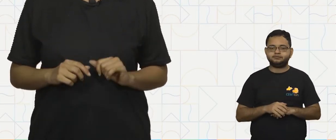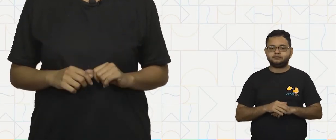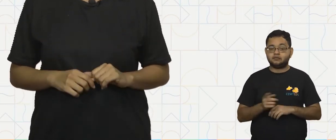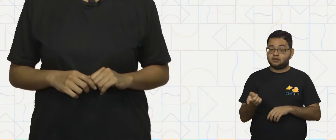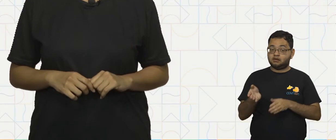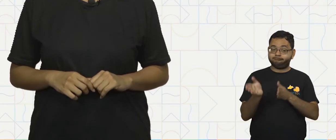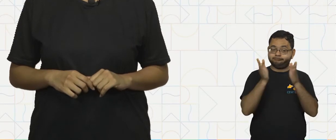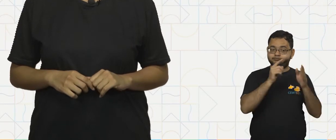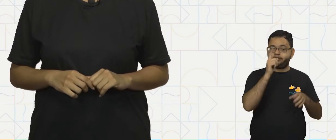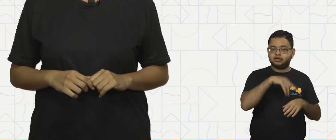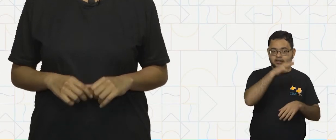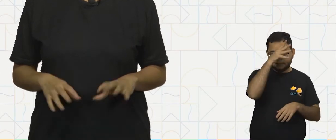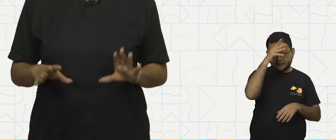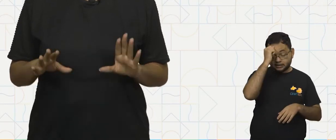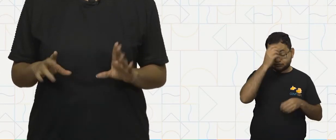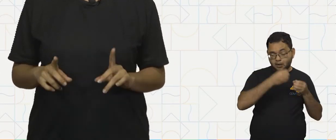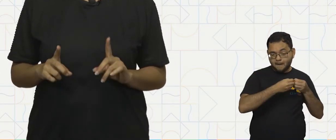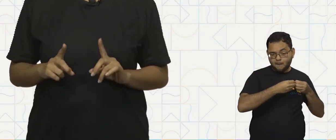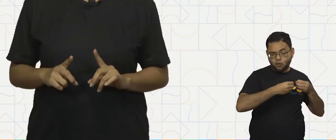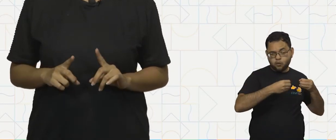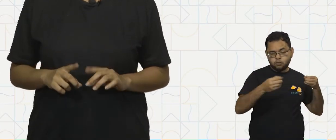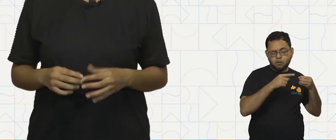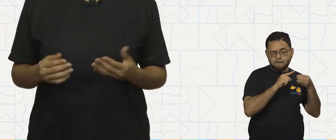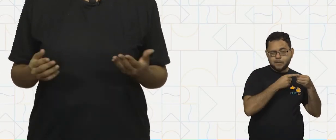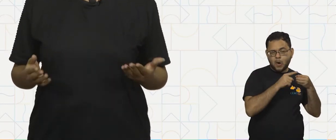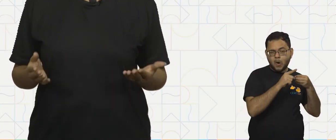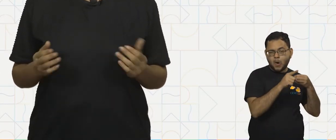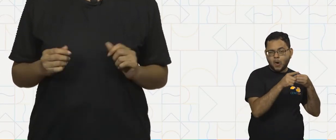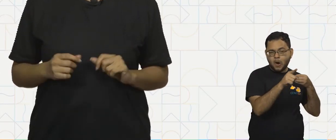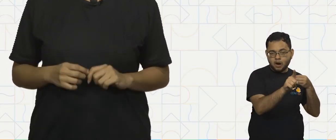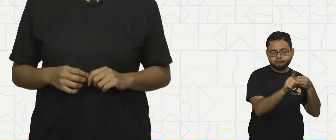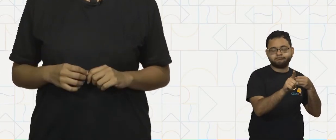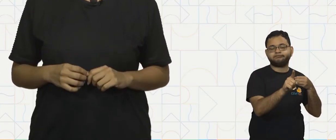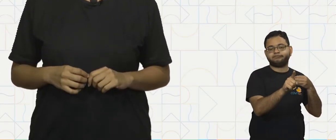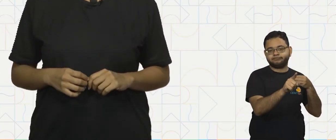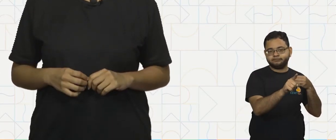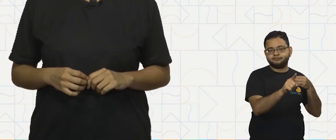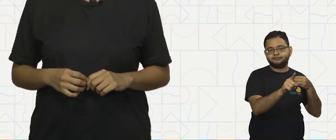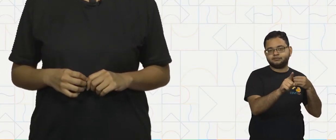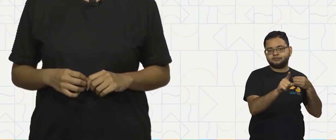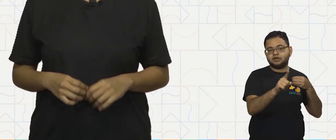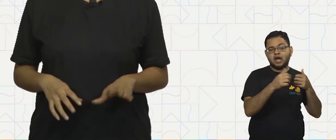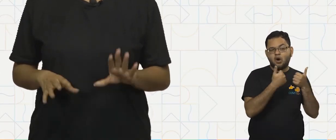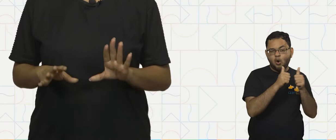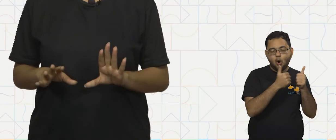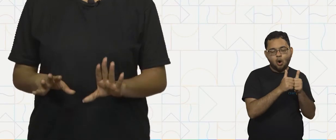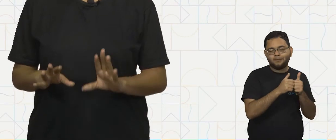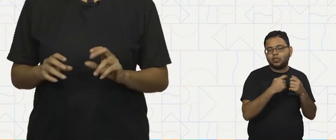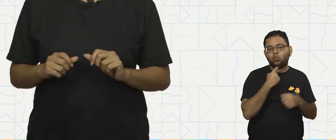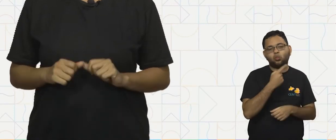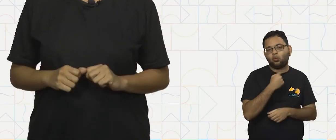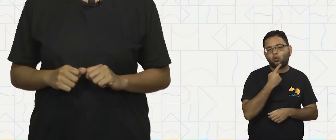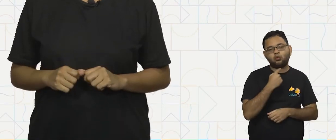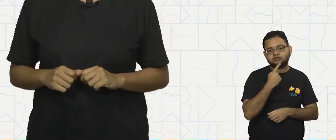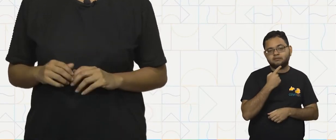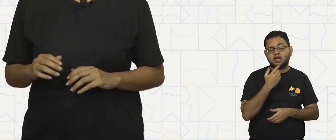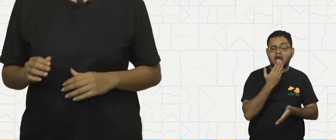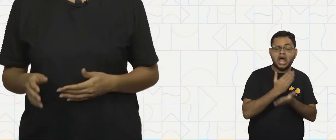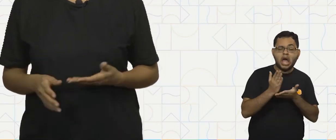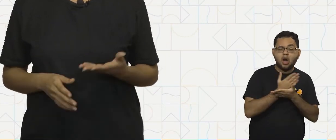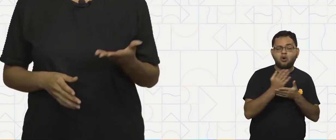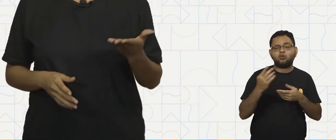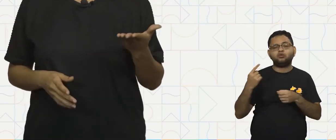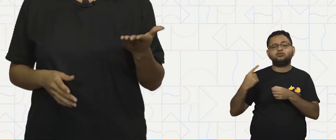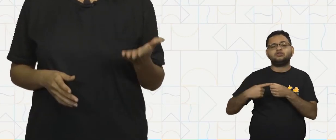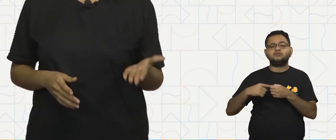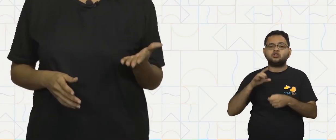temos uma distância bem maior. Algumas vezes não nos permitimos utilizar o ônibus. Alguns municípios são